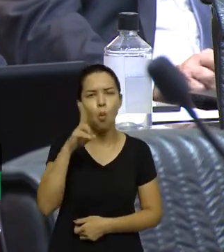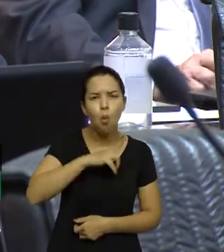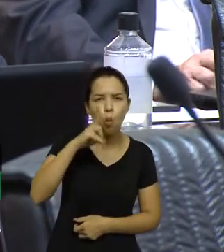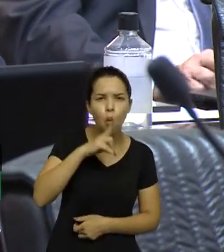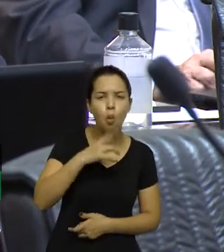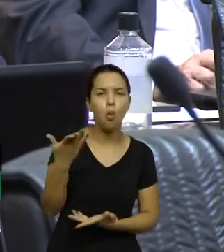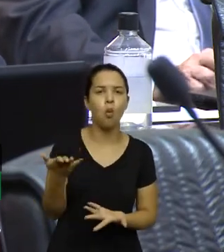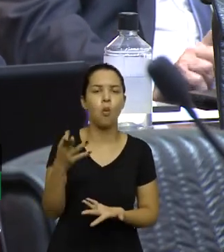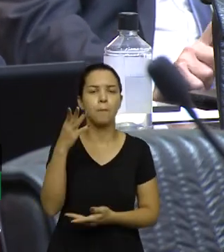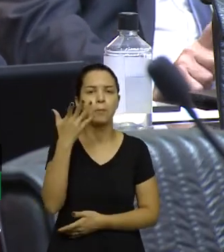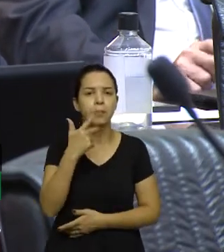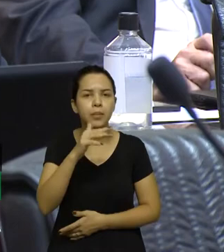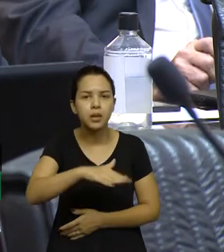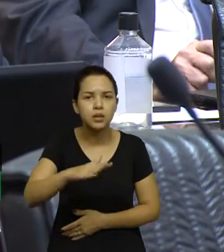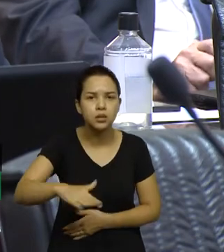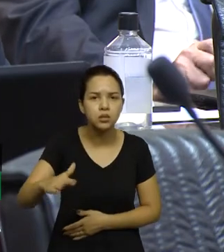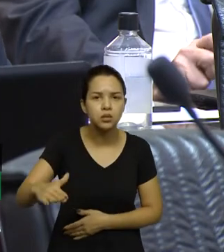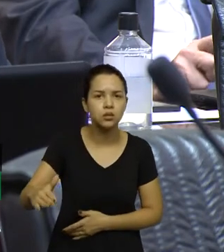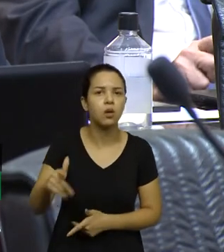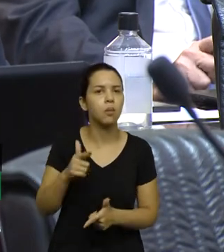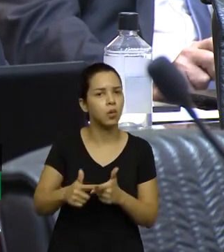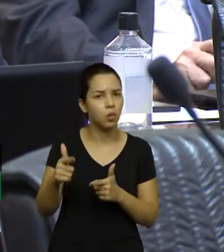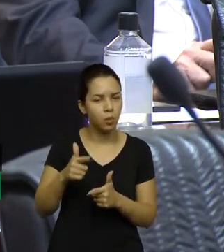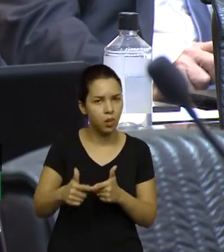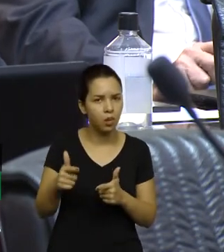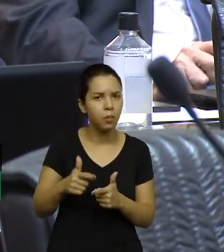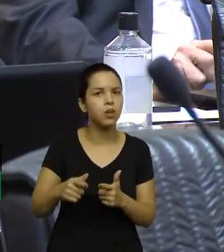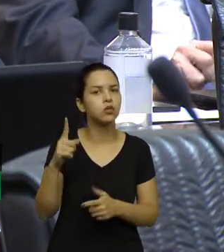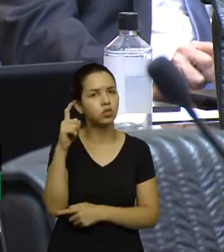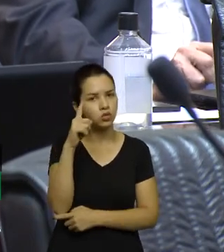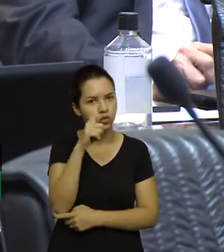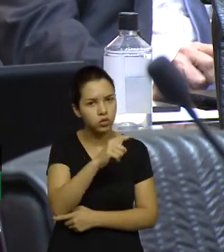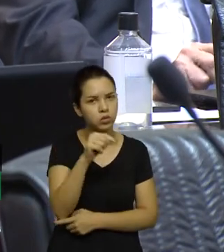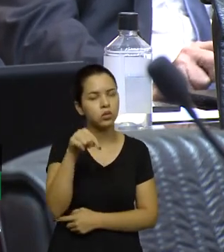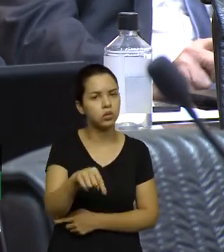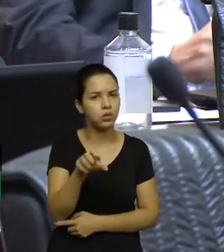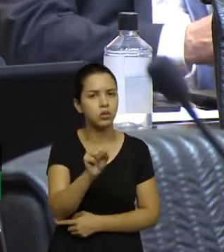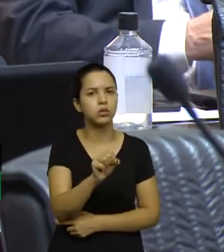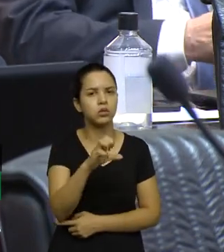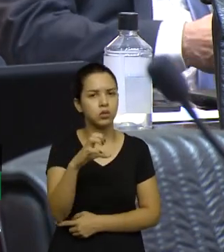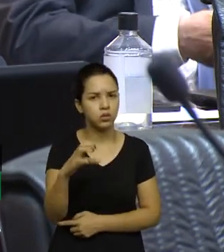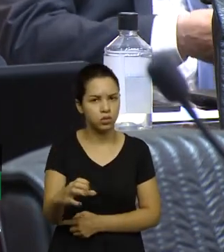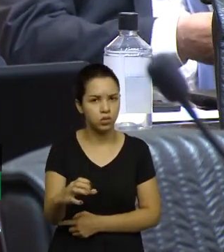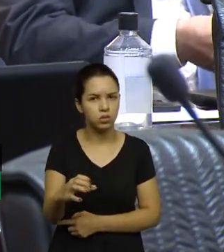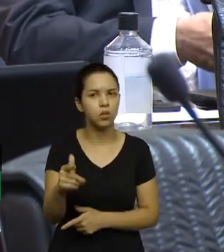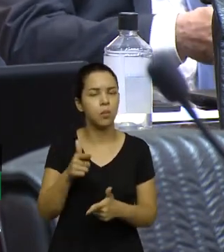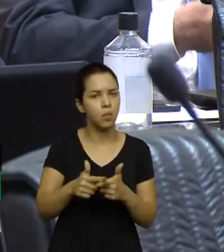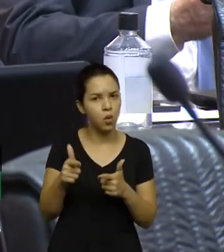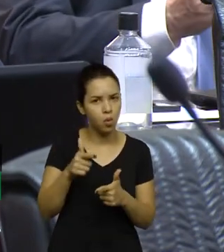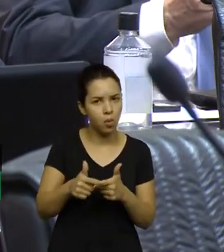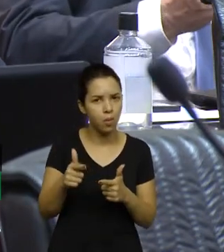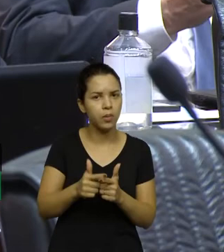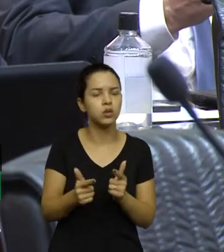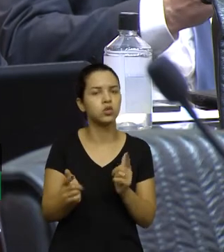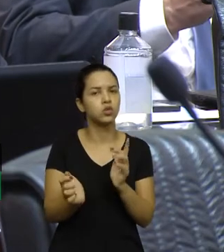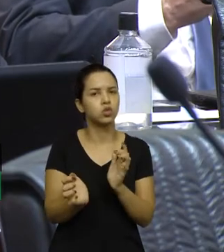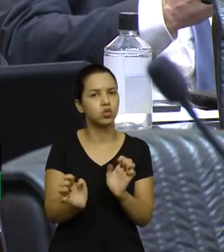problemas, as emergências pediátricas estão numa situação muito complicada em Santa Catarina, e os problemas